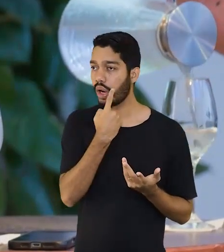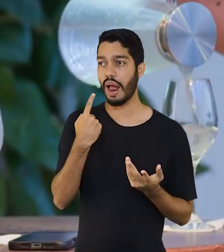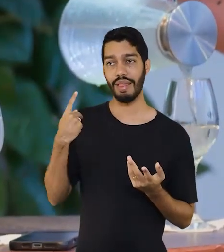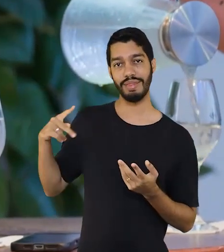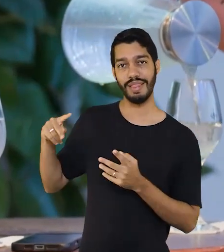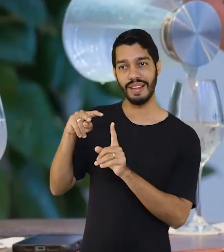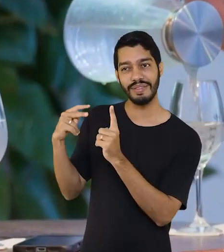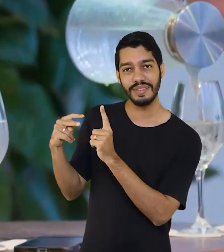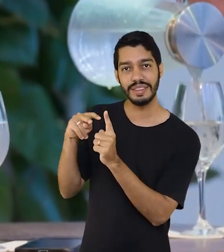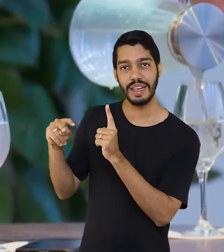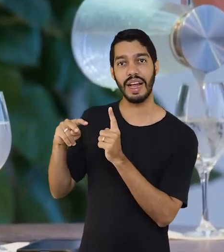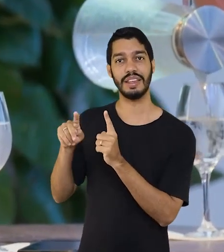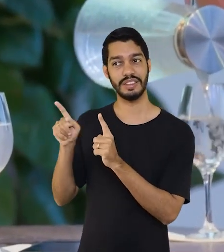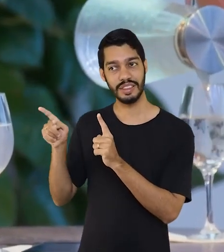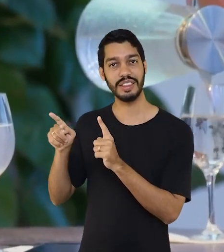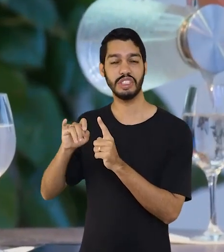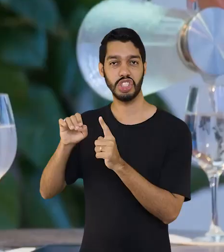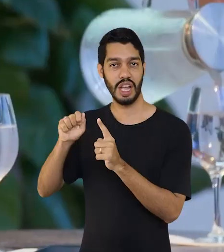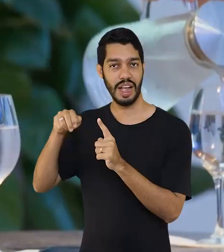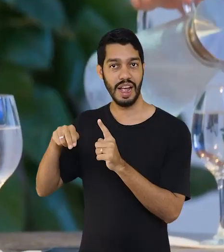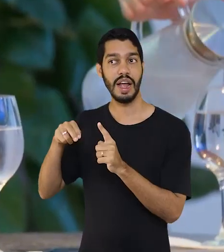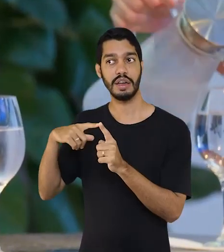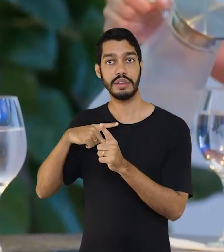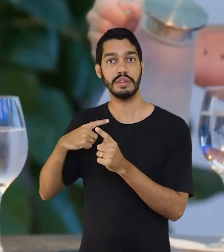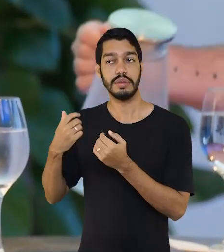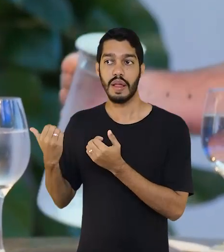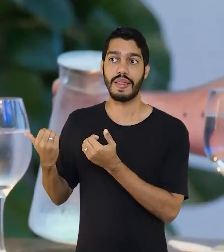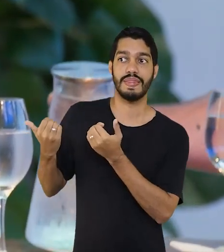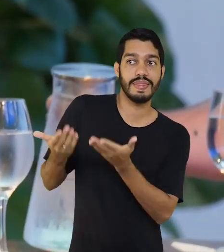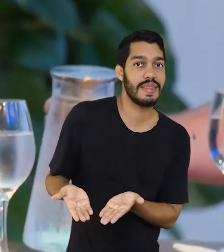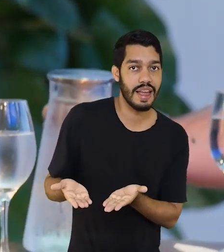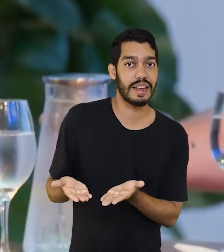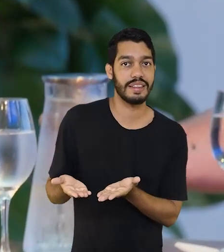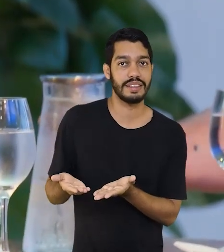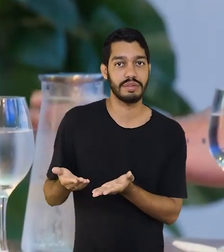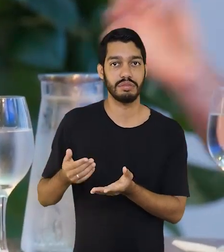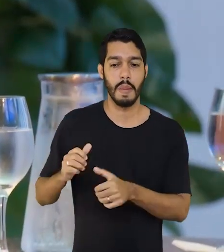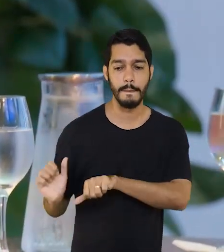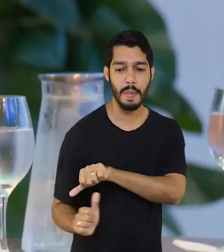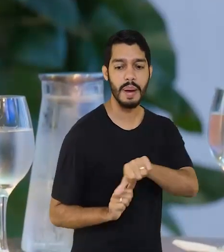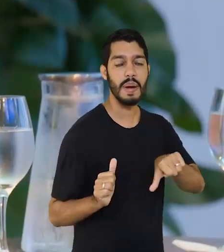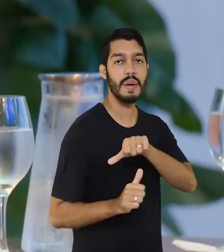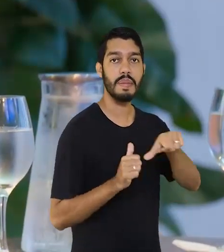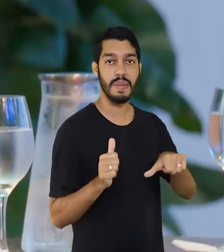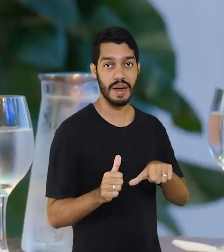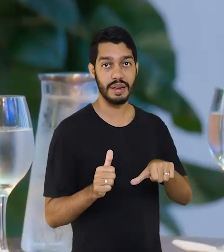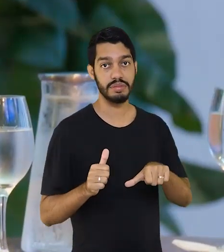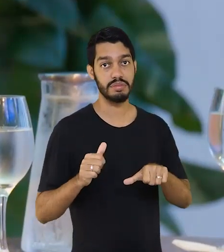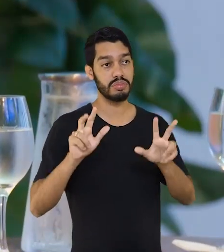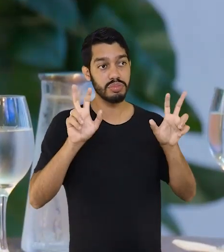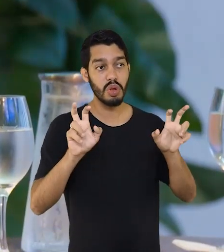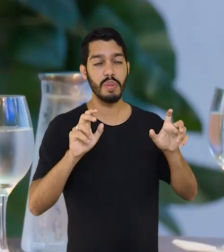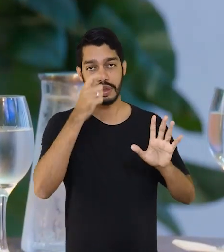Jean teve de trazer a transformação cultural para o centro do motor de inteligência artificial. Então,